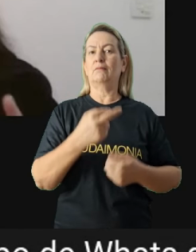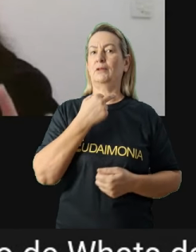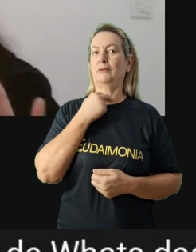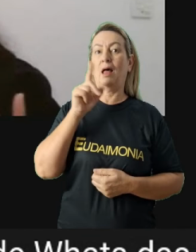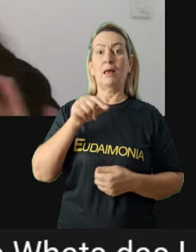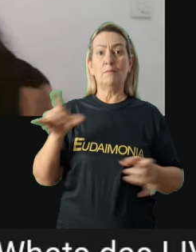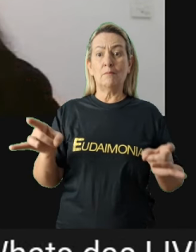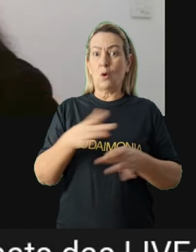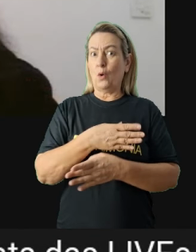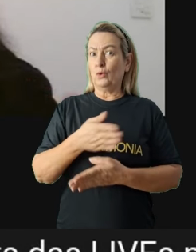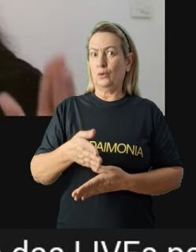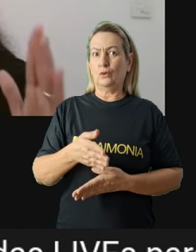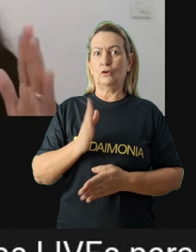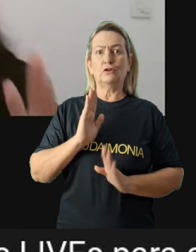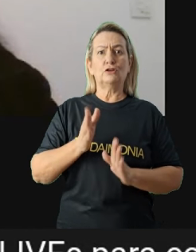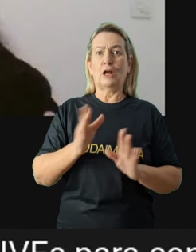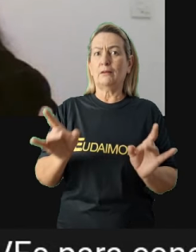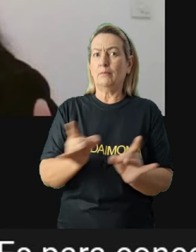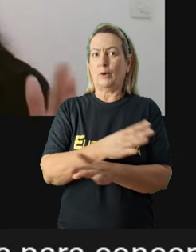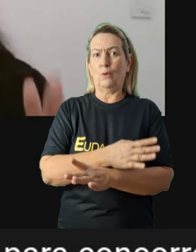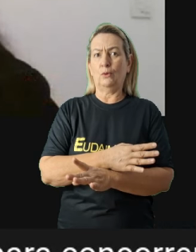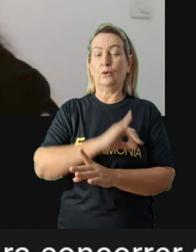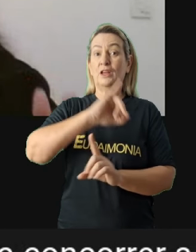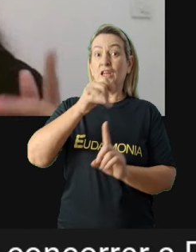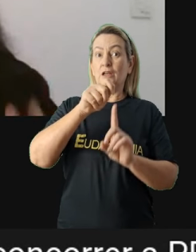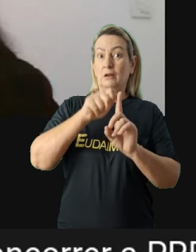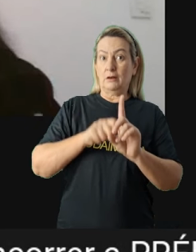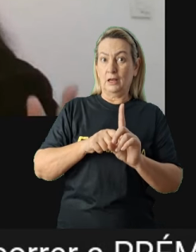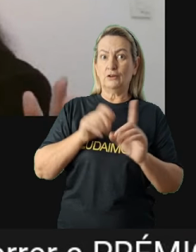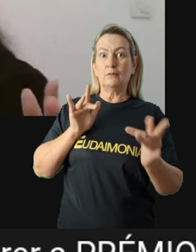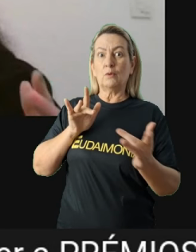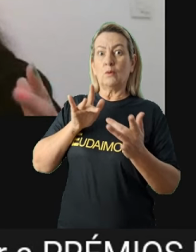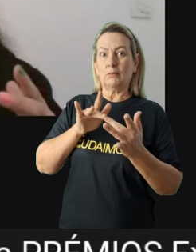seguinte, não tem como fugir. Gente, essa é a nossa realidade, isso não é futuro, isso é